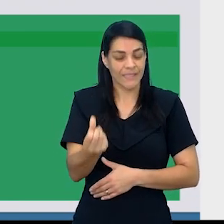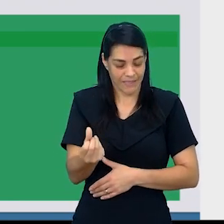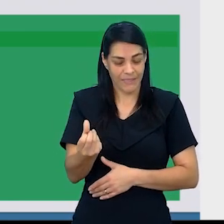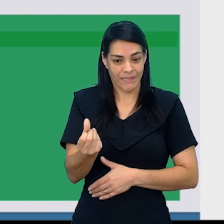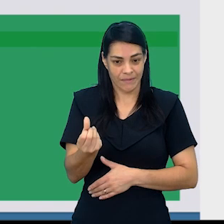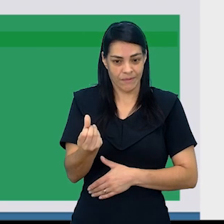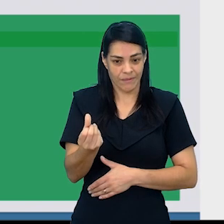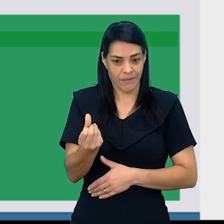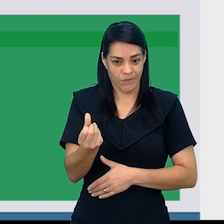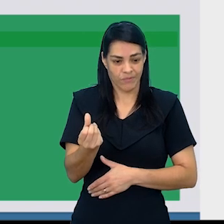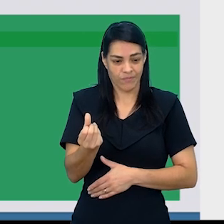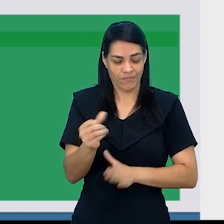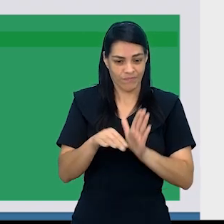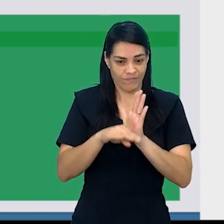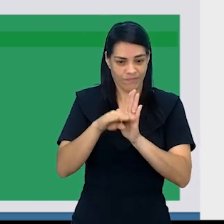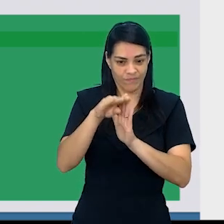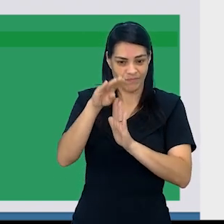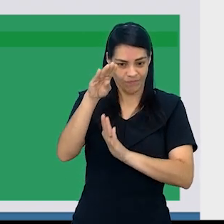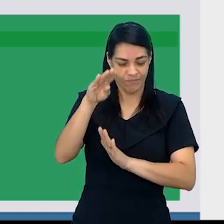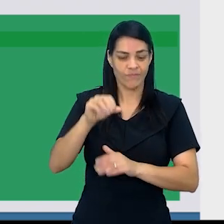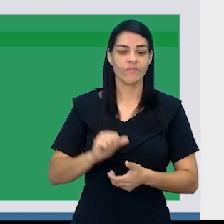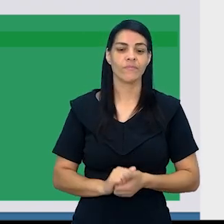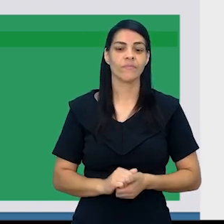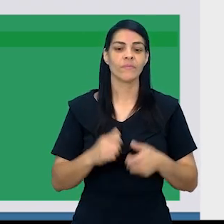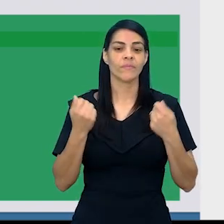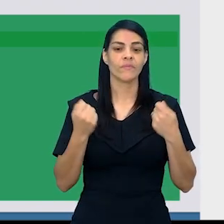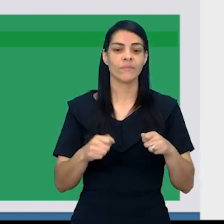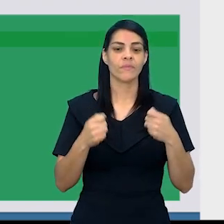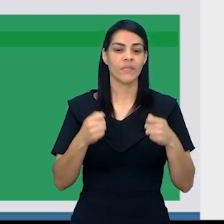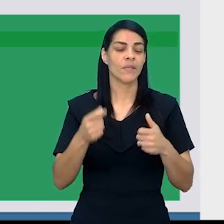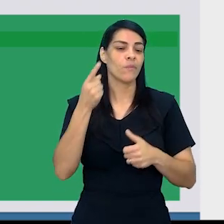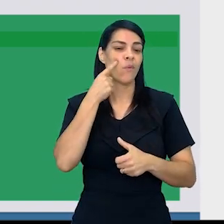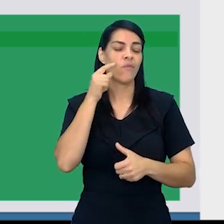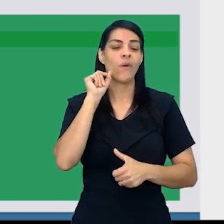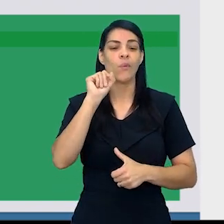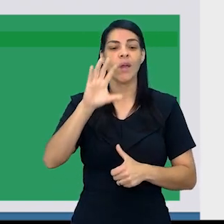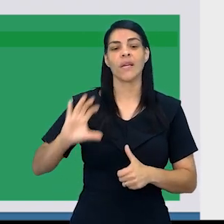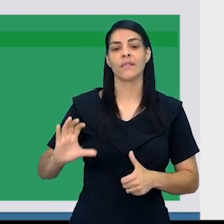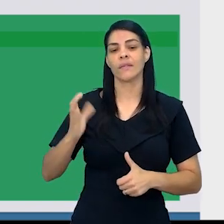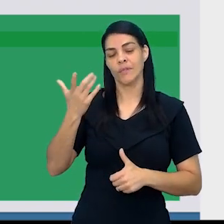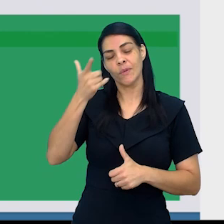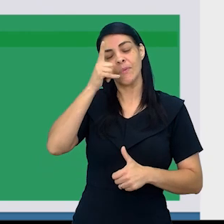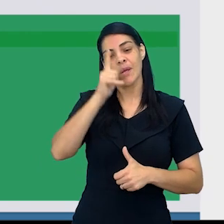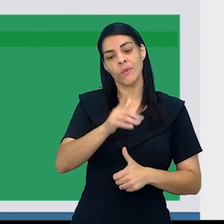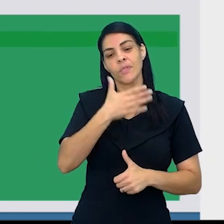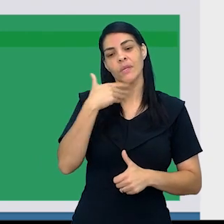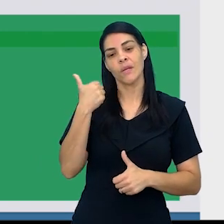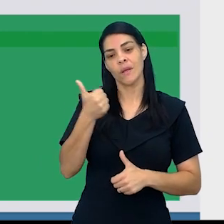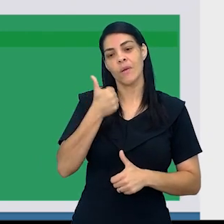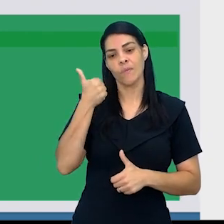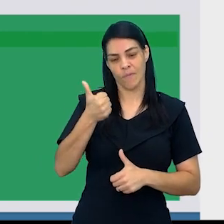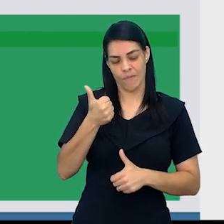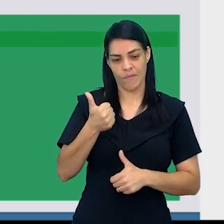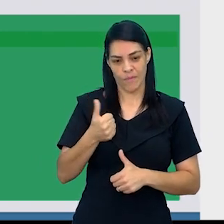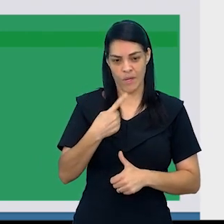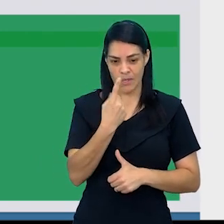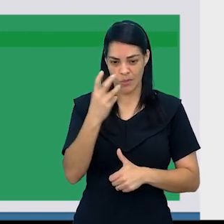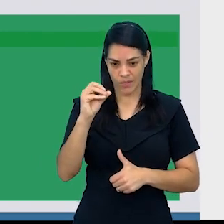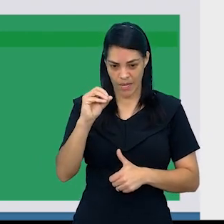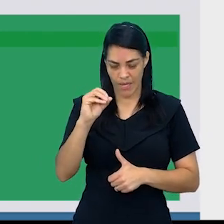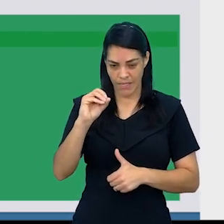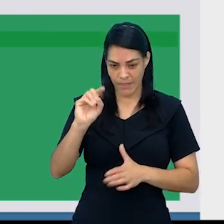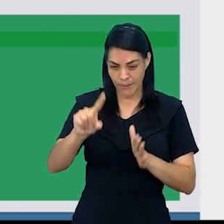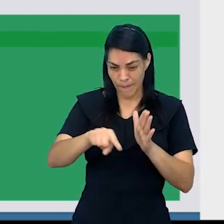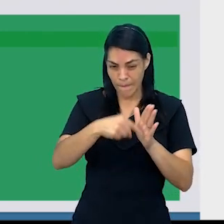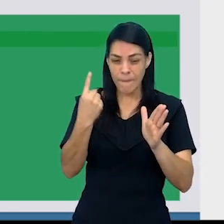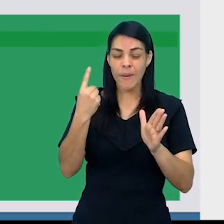que que tá acontecendo para a gente ver que que dá para melhorar né Para chegar aí nos 10 primeiros vocês estão nos